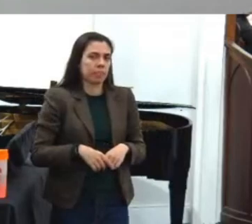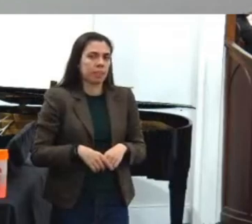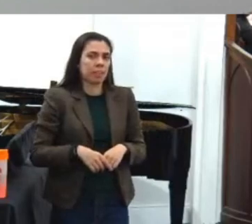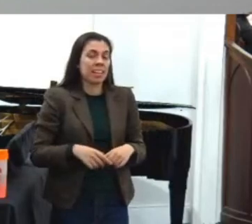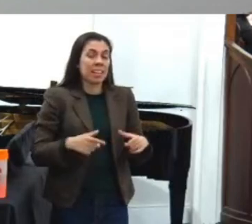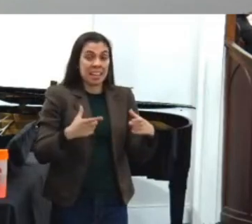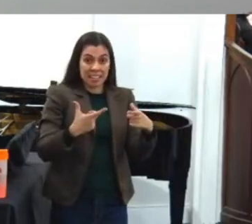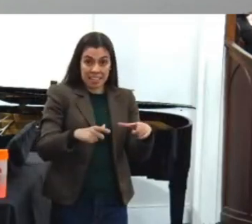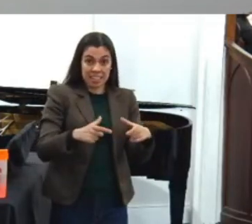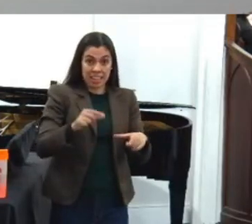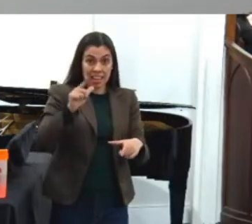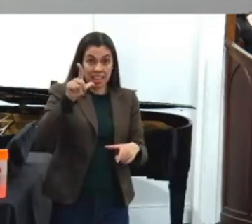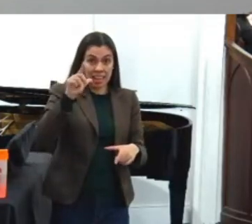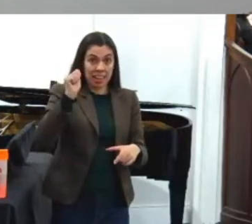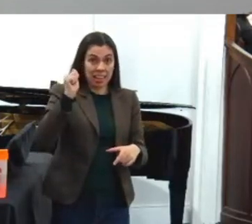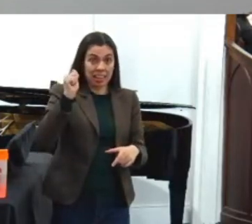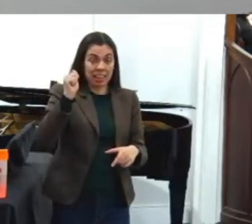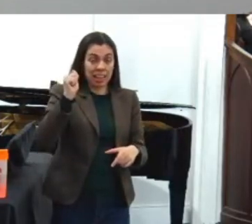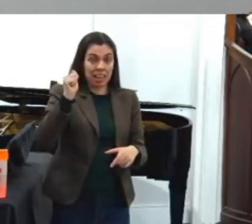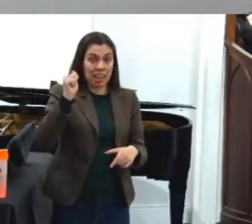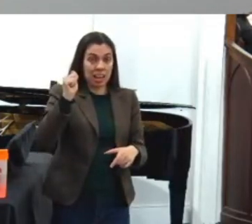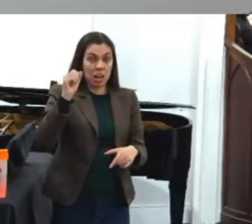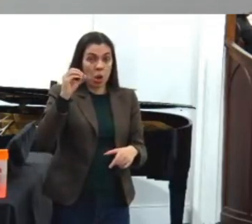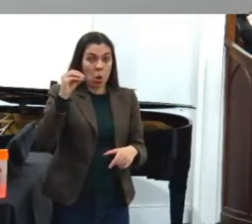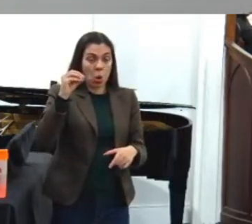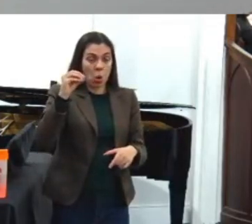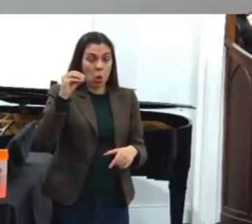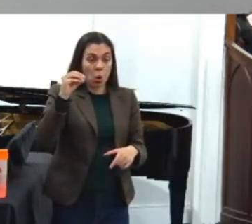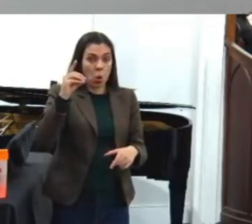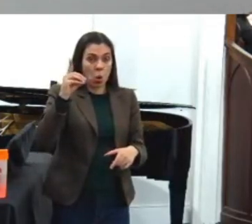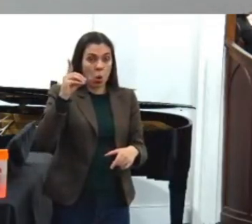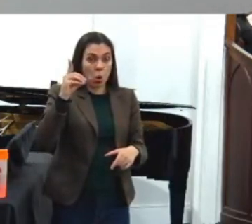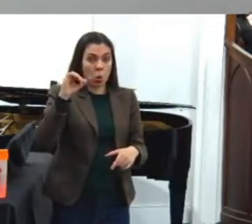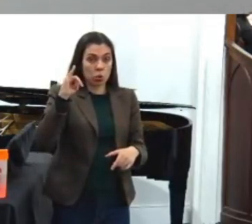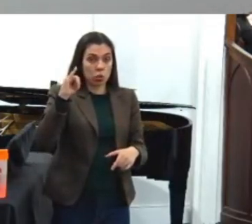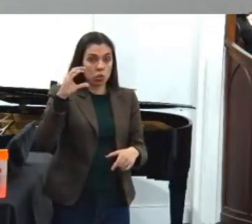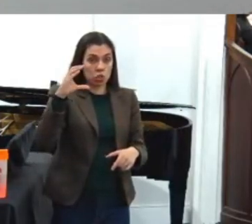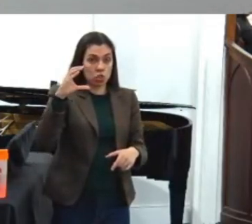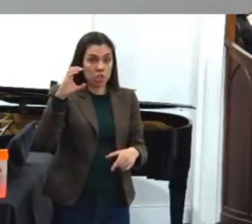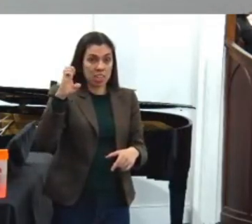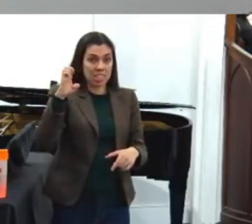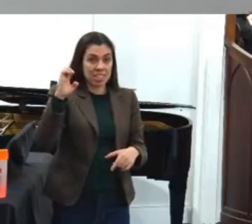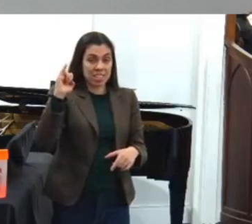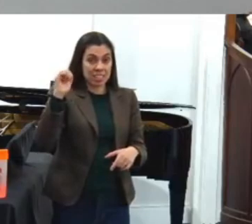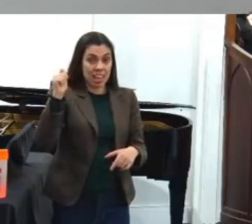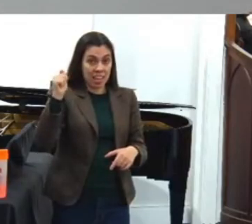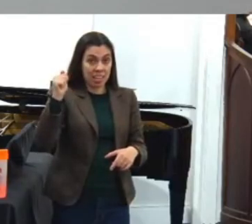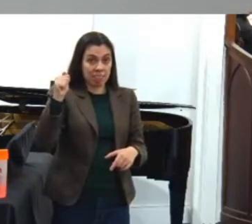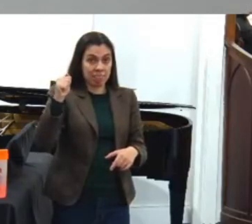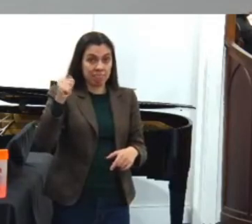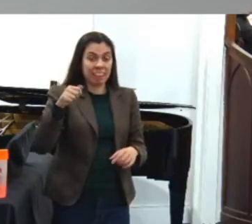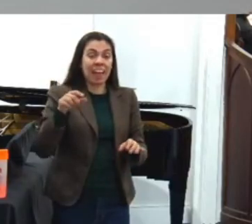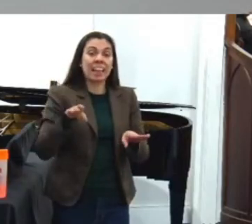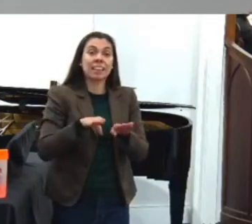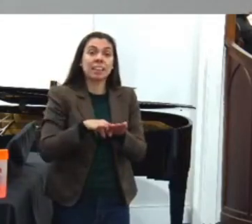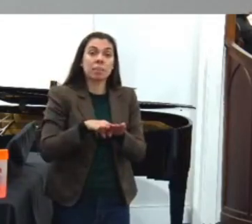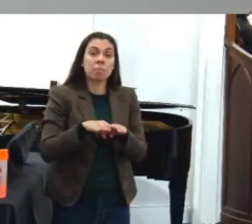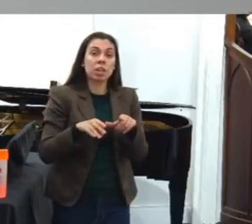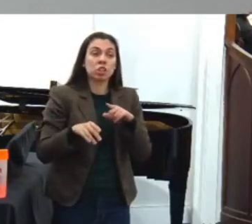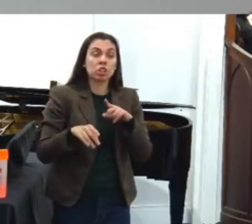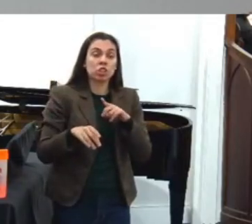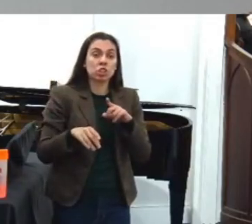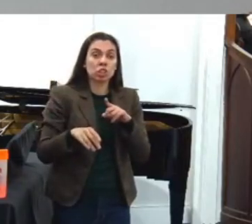Laodiceia também possuía um sistema comercial e bancário naquela época. Sim,